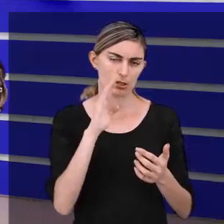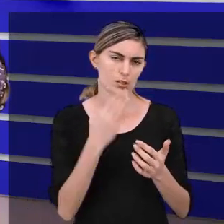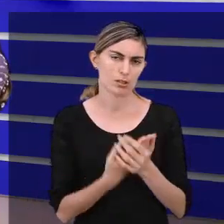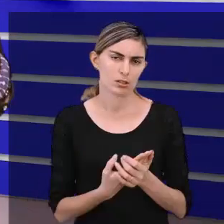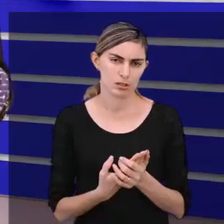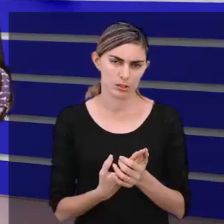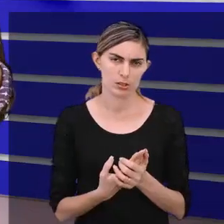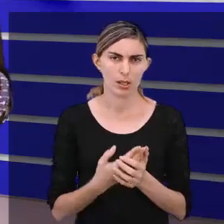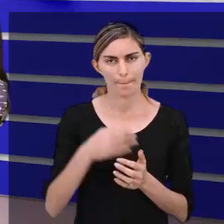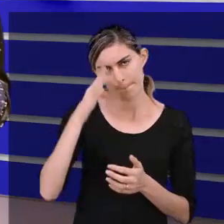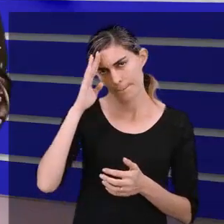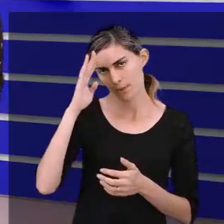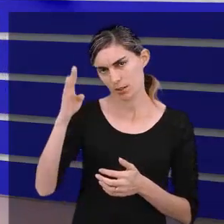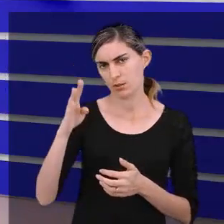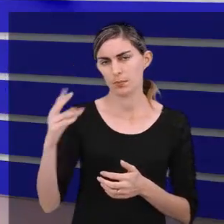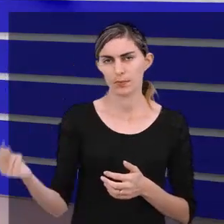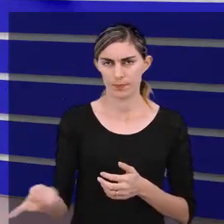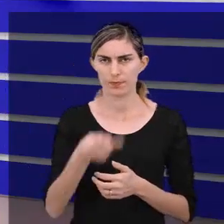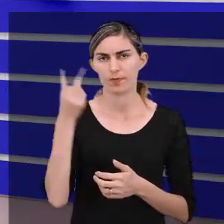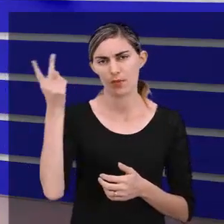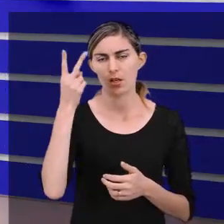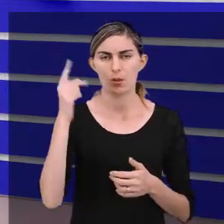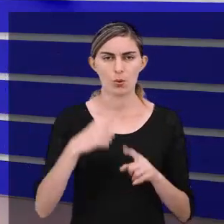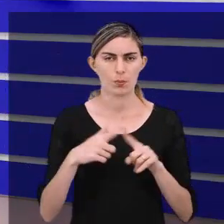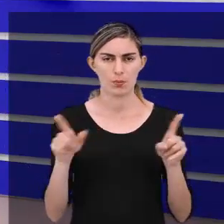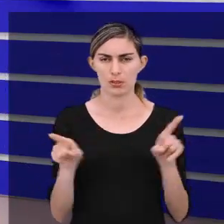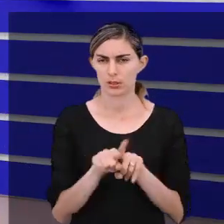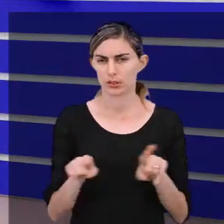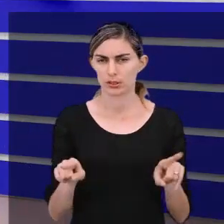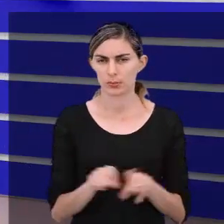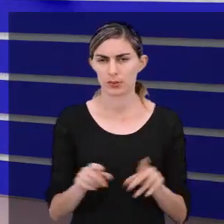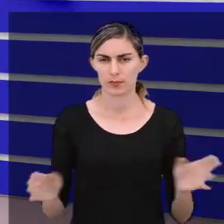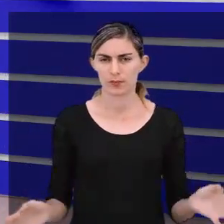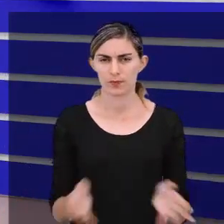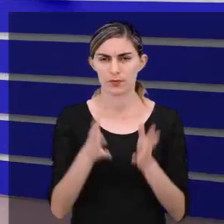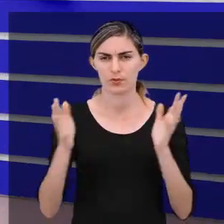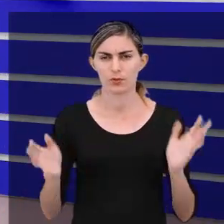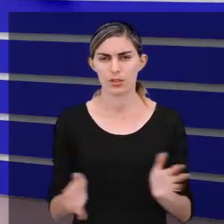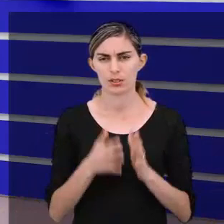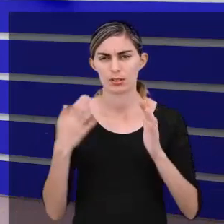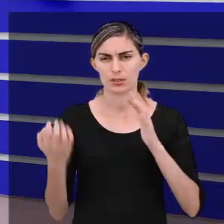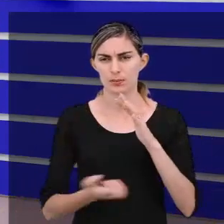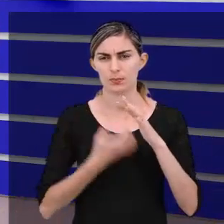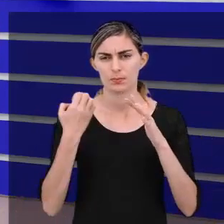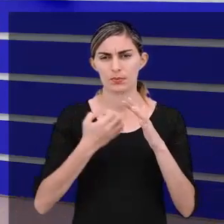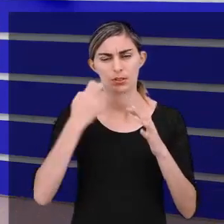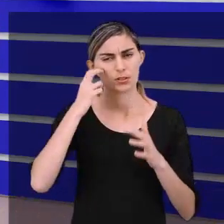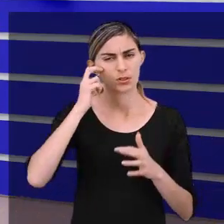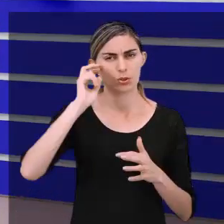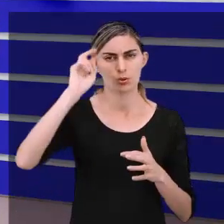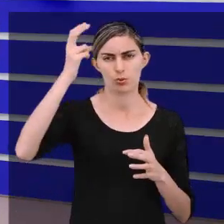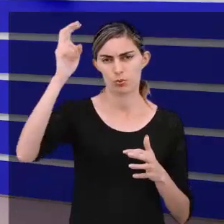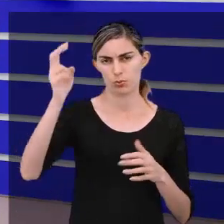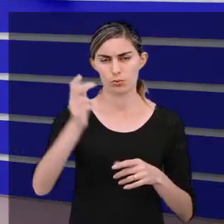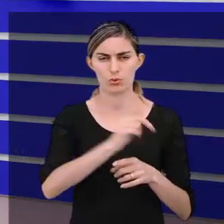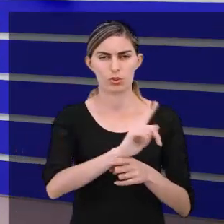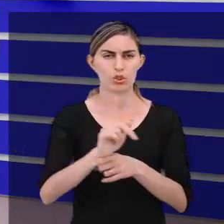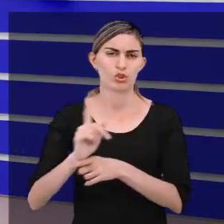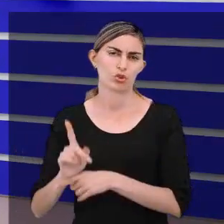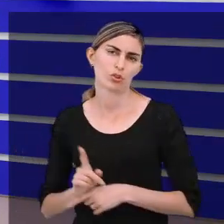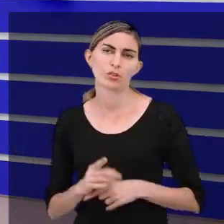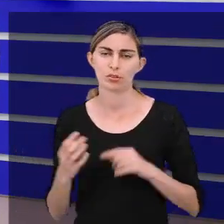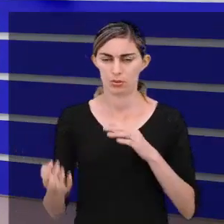acredita, quais são os seus princípios, seus valores, mas também sofrerá a influência da empresa, da cultura da empresa, da gestão da